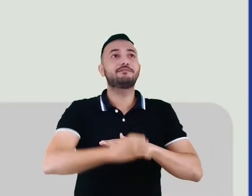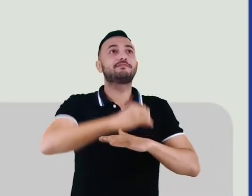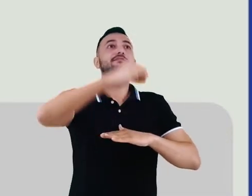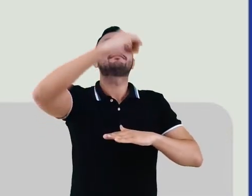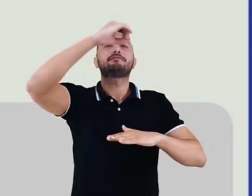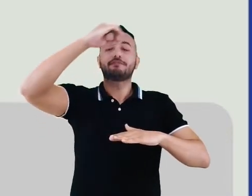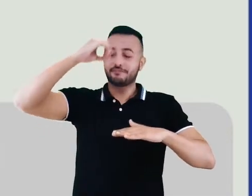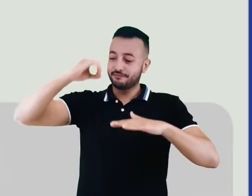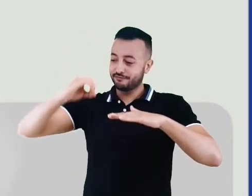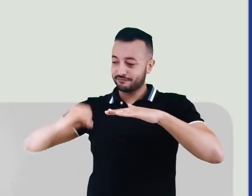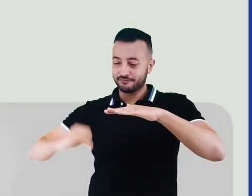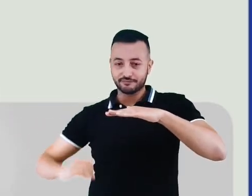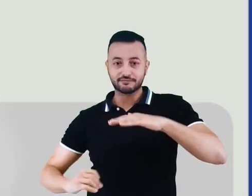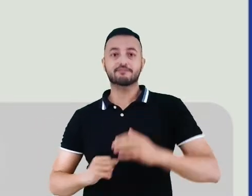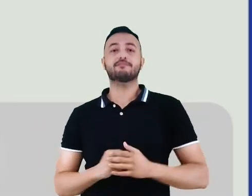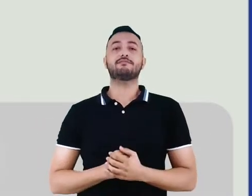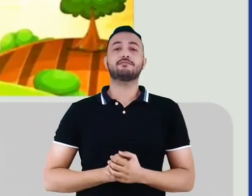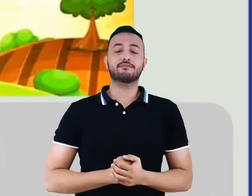noite.